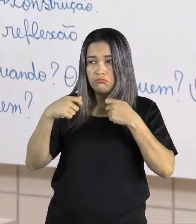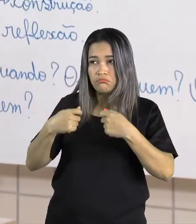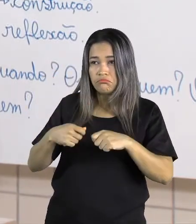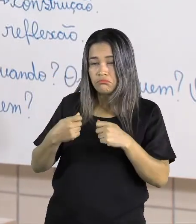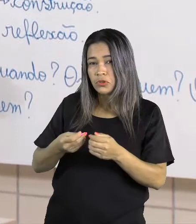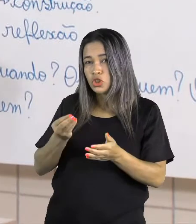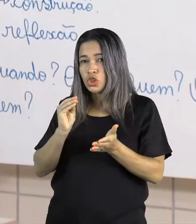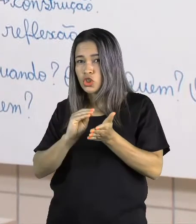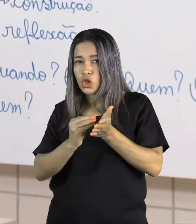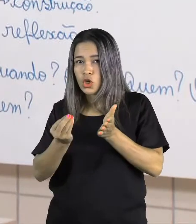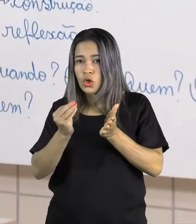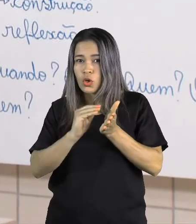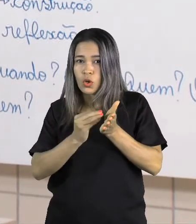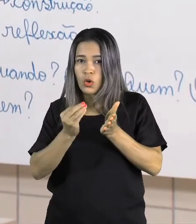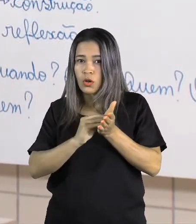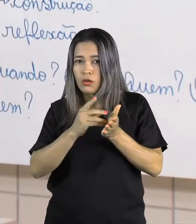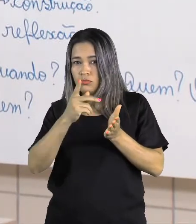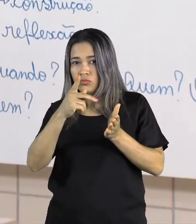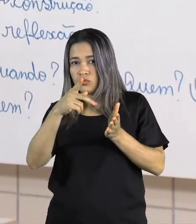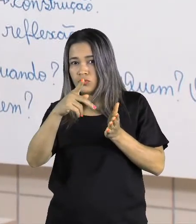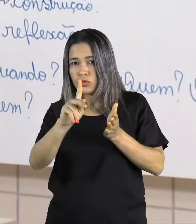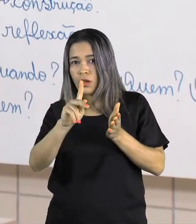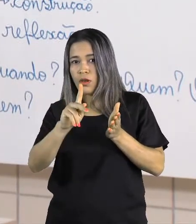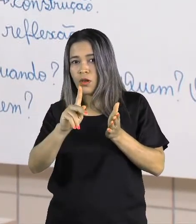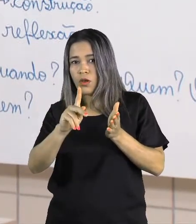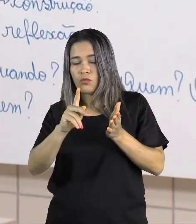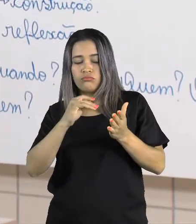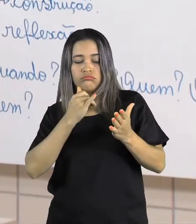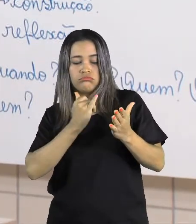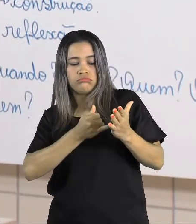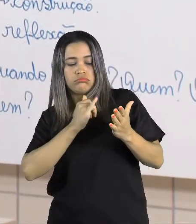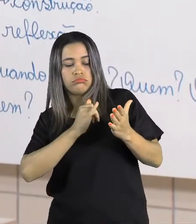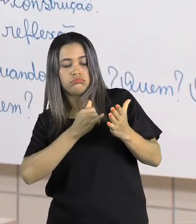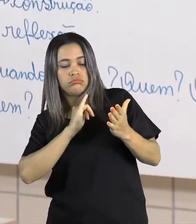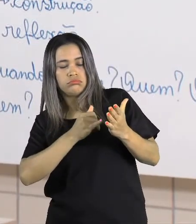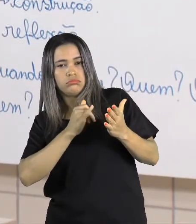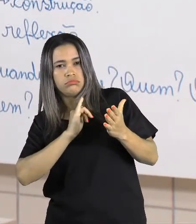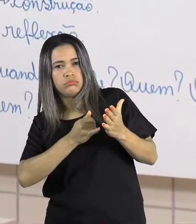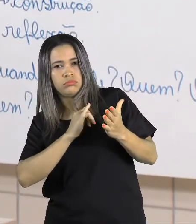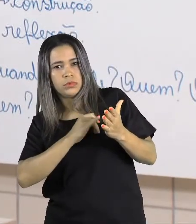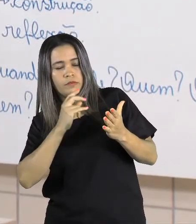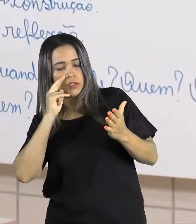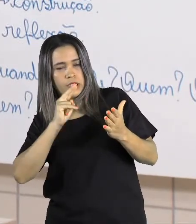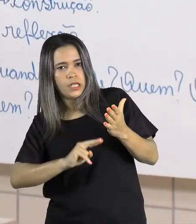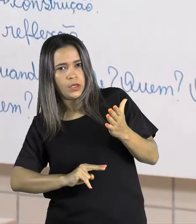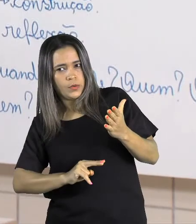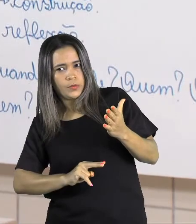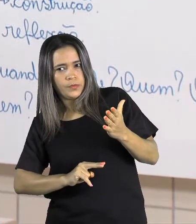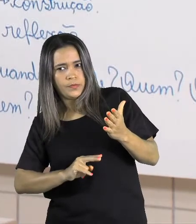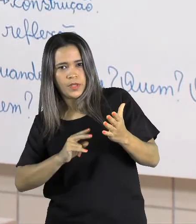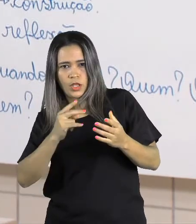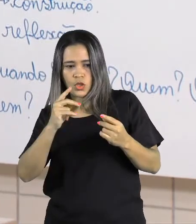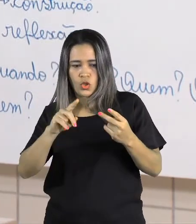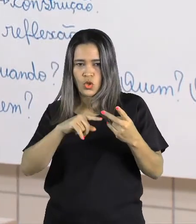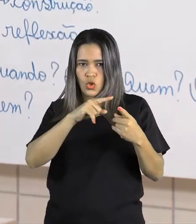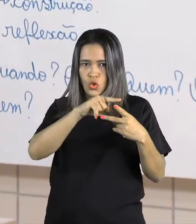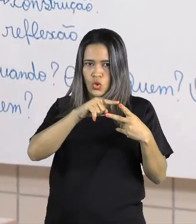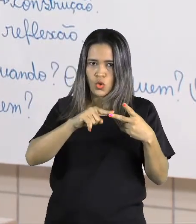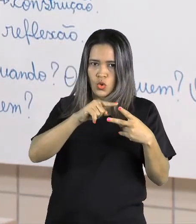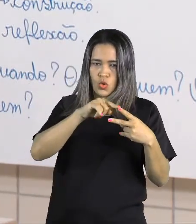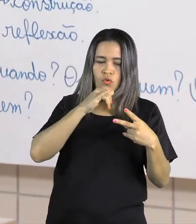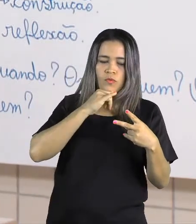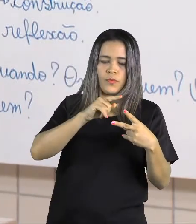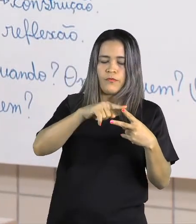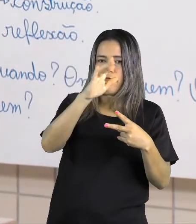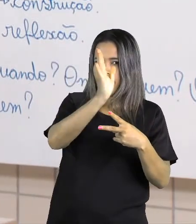colocar o seu tópico, o seu relato em cima daquela reportagem que você leu. Nós tivemos 2 exemplos, o relato do